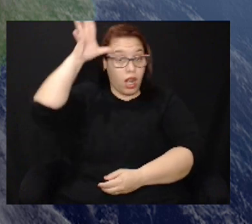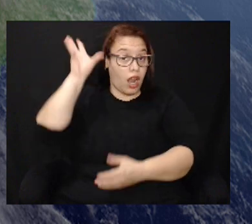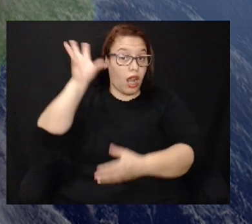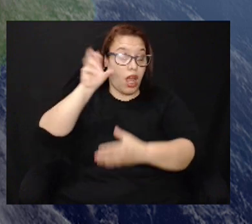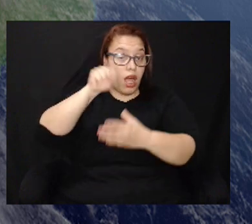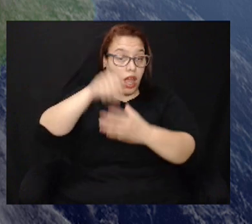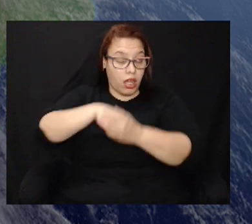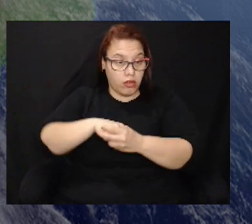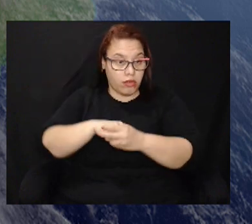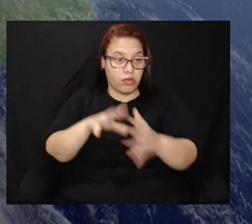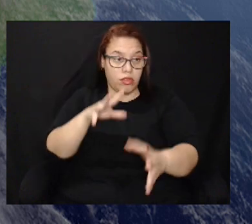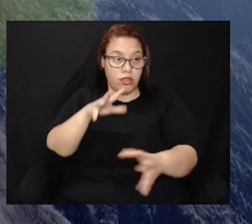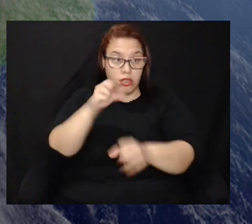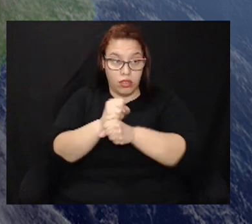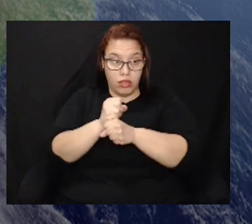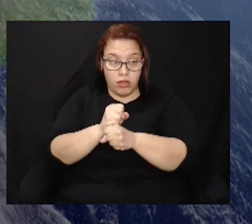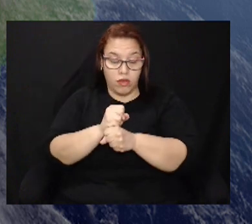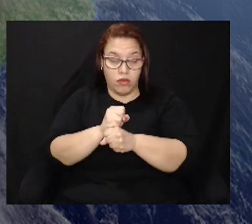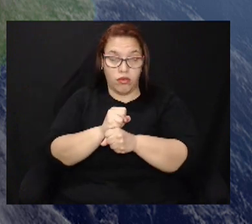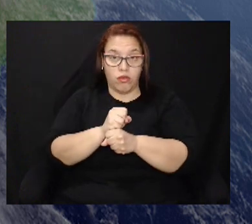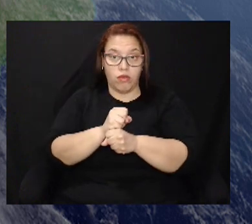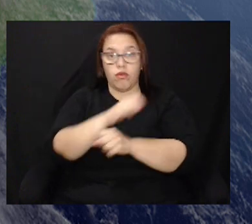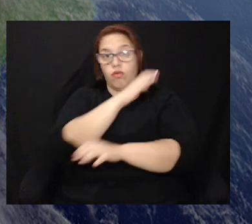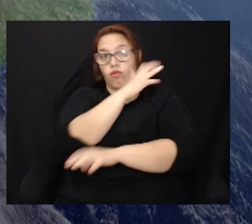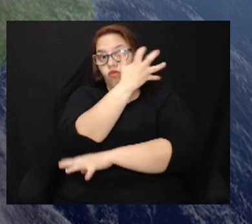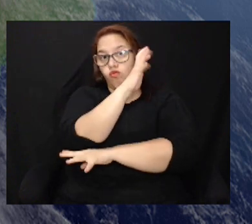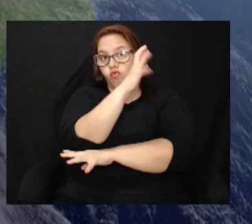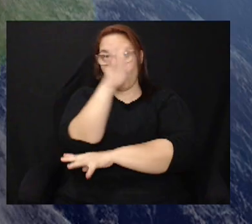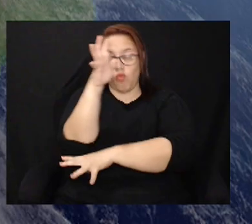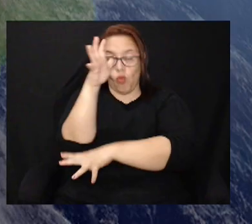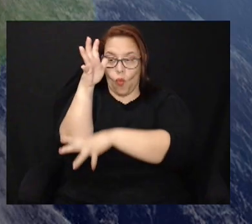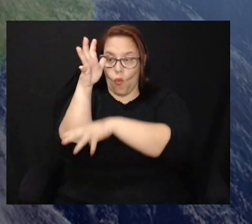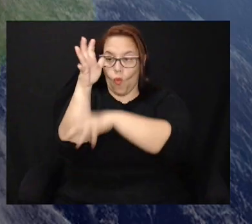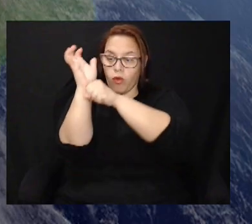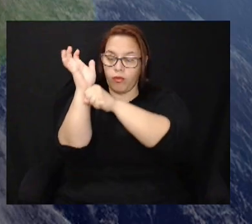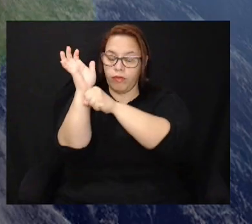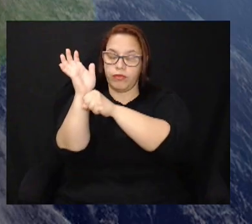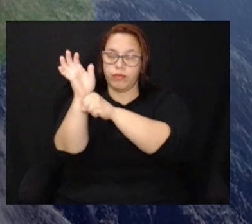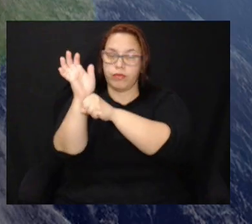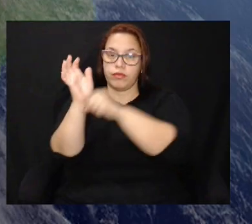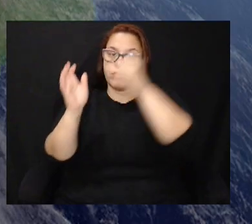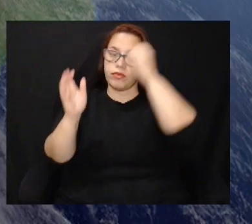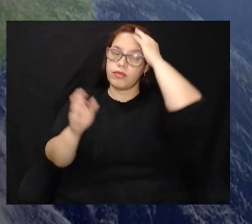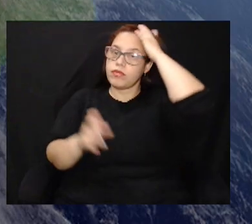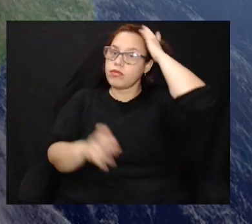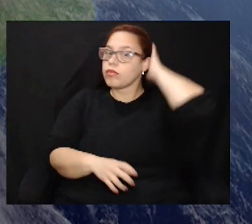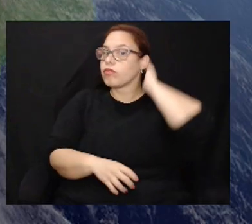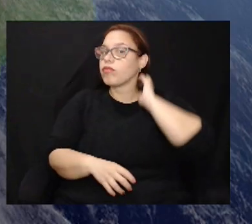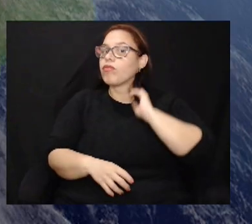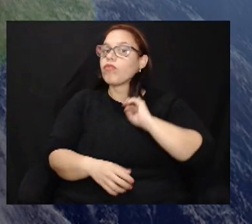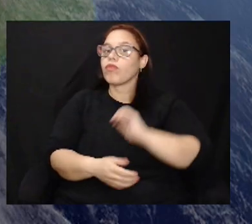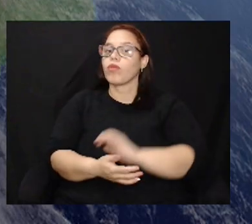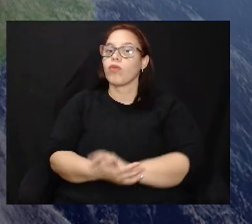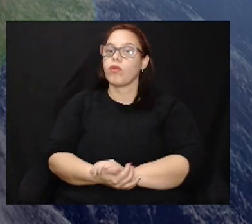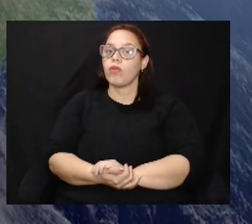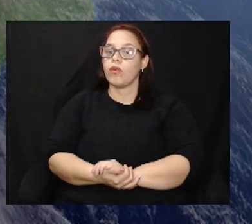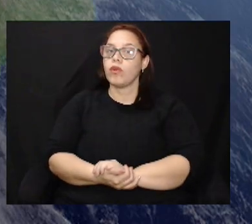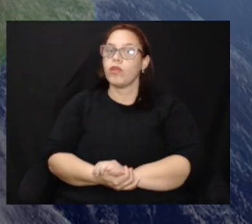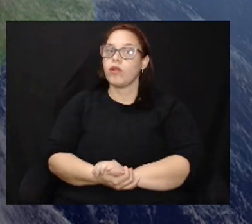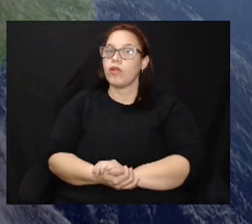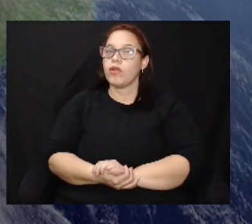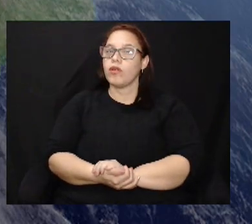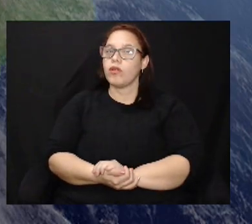umidade das árvores e do aquífero na Amazônia, isso canaliza uma